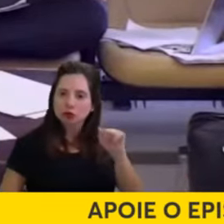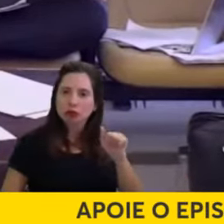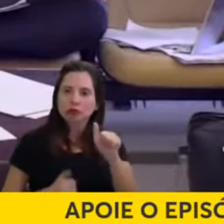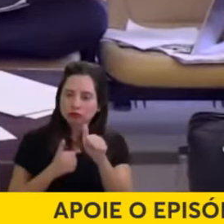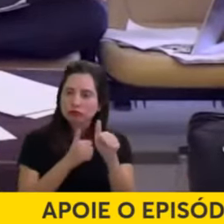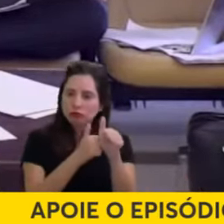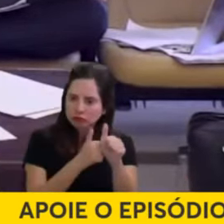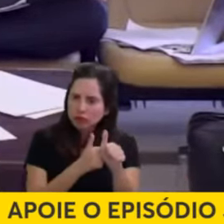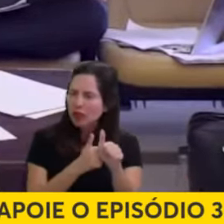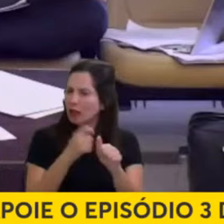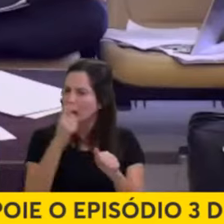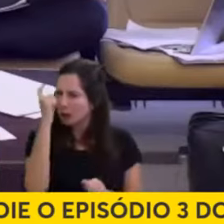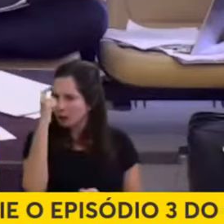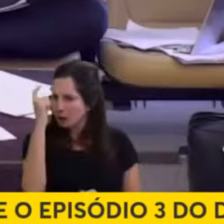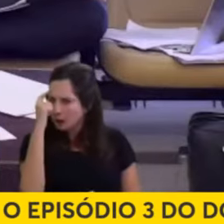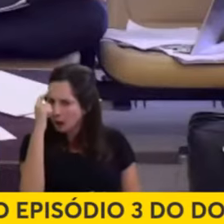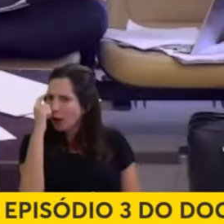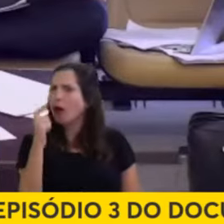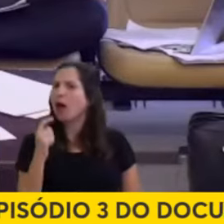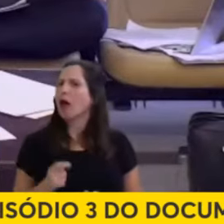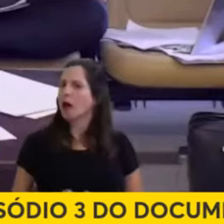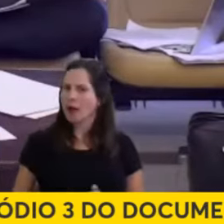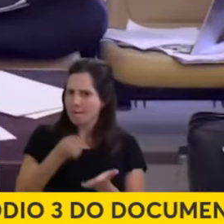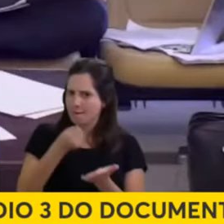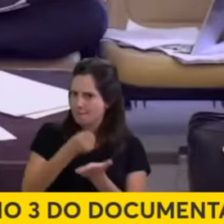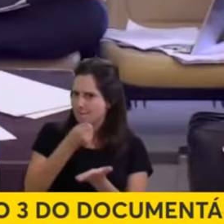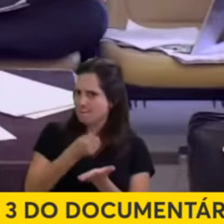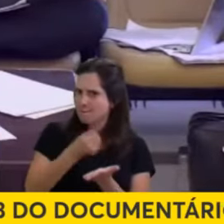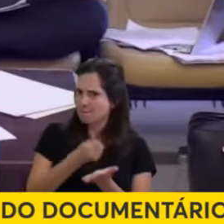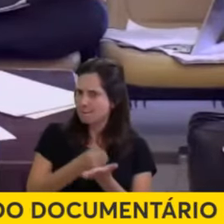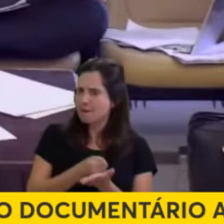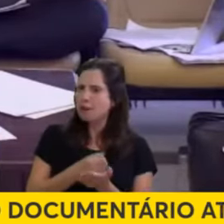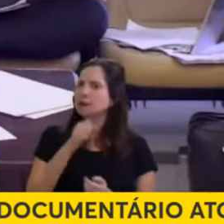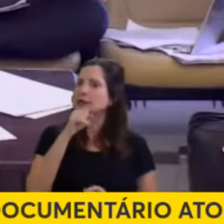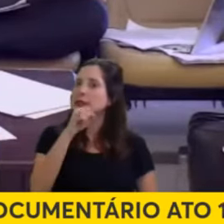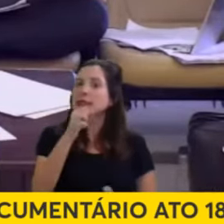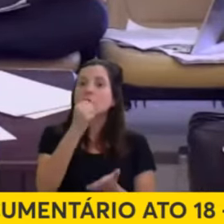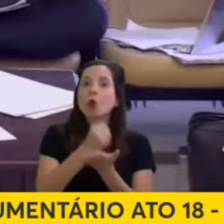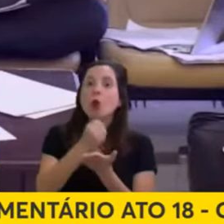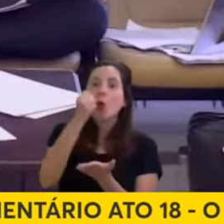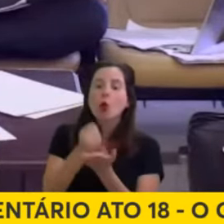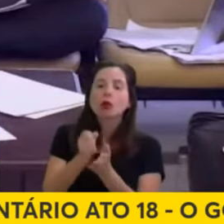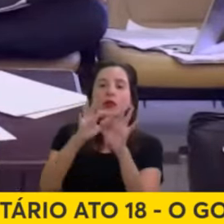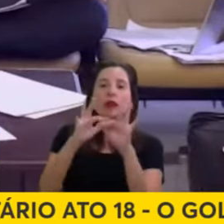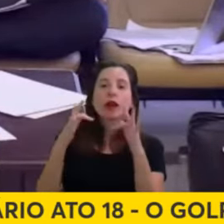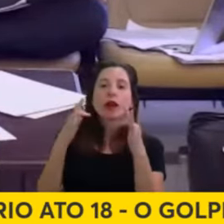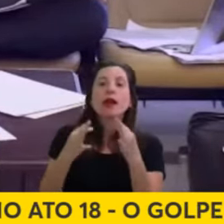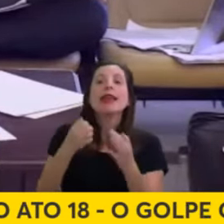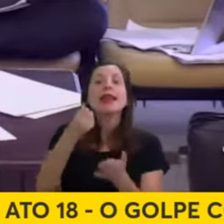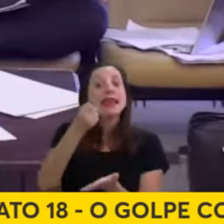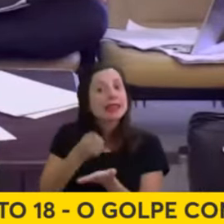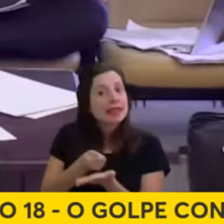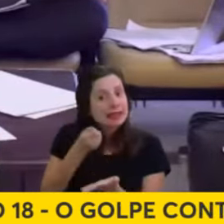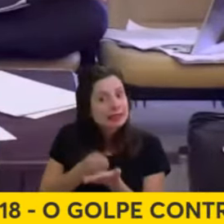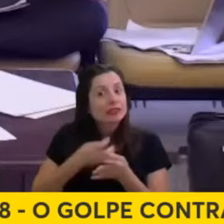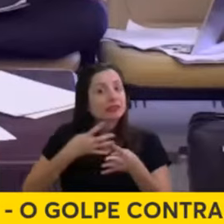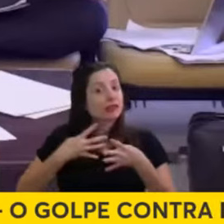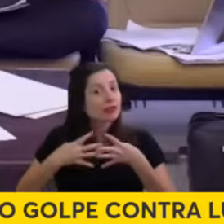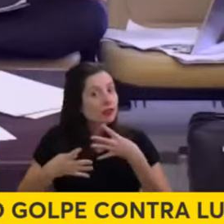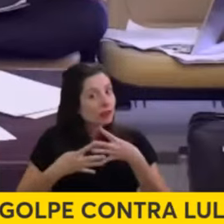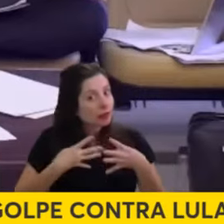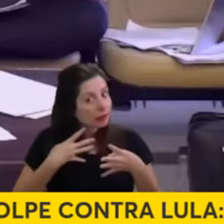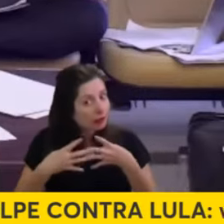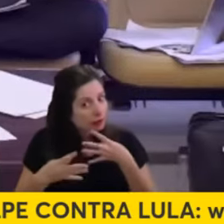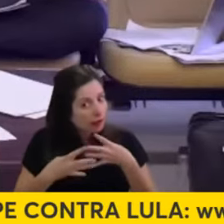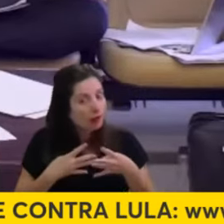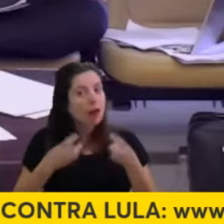muito rigorosos na contratação de parentes pela própria campanha quando você exige alto grau de Transparência economicidade